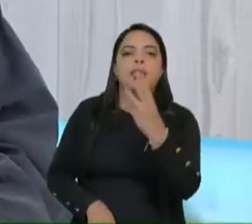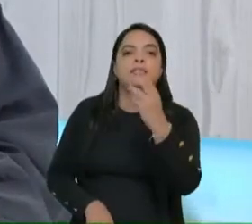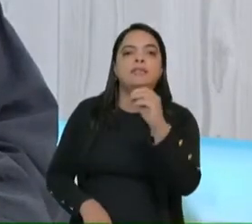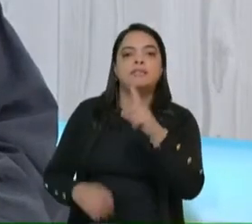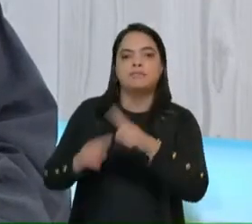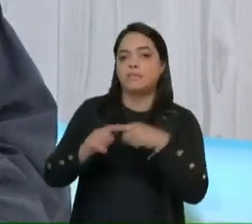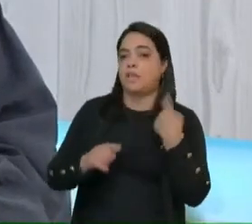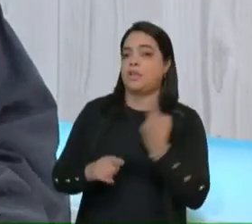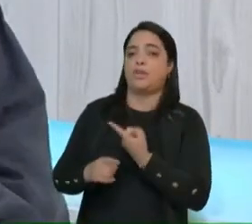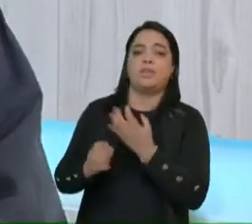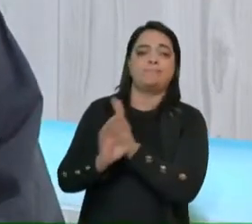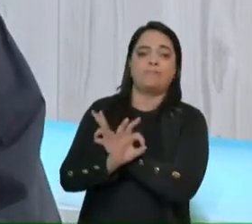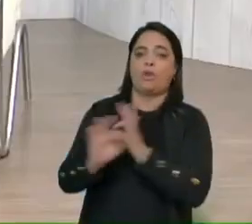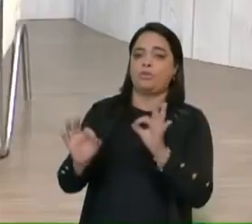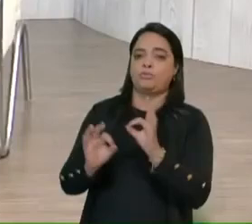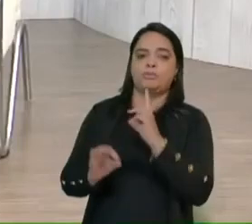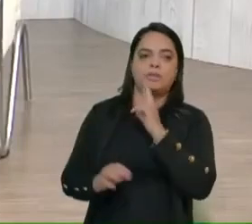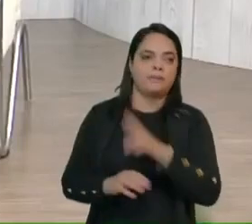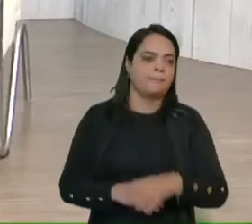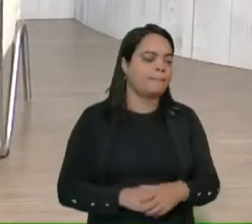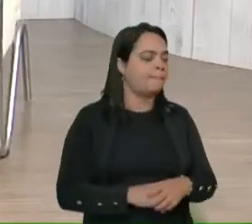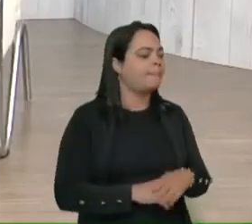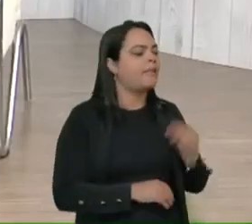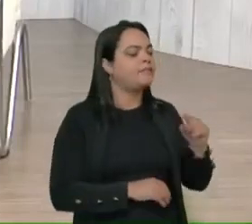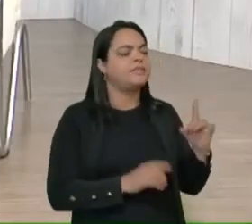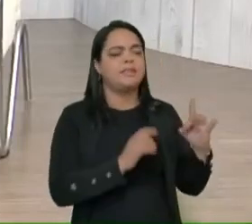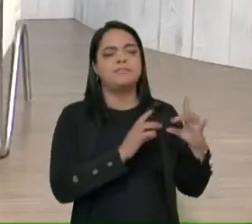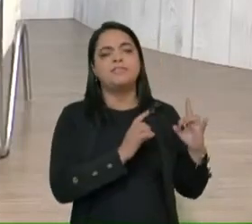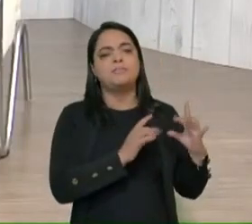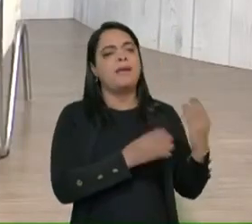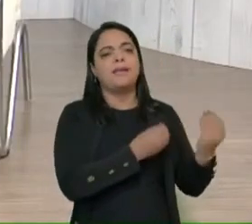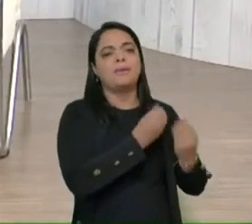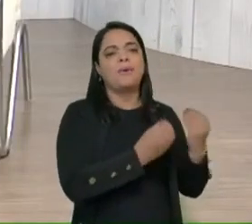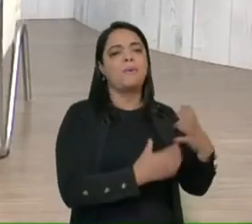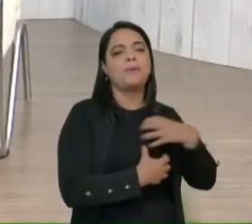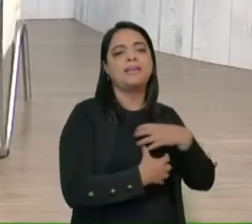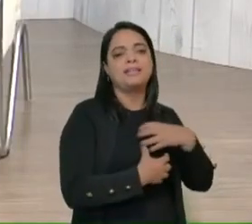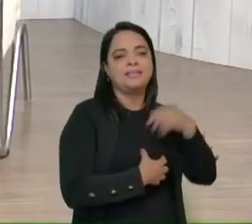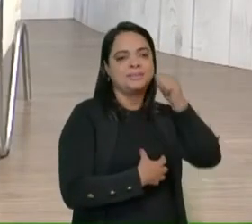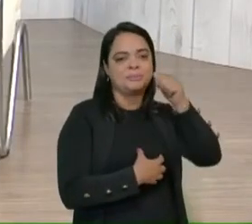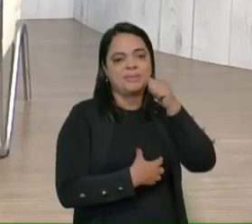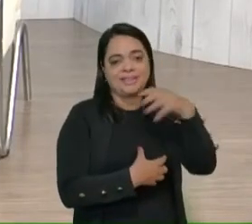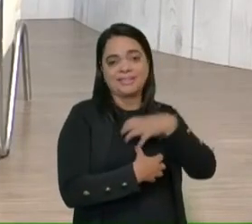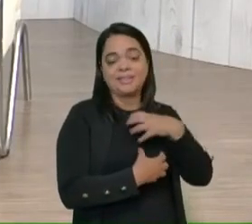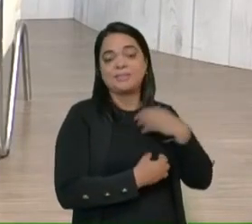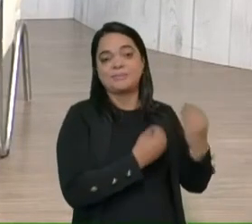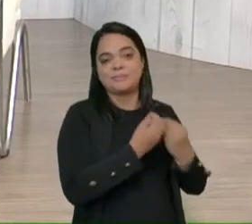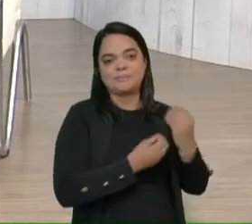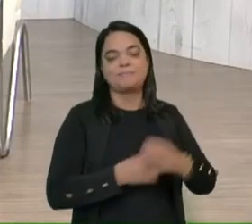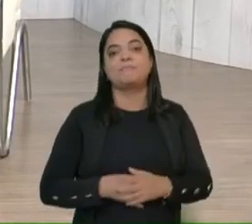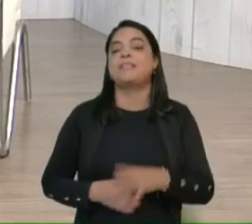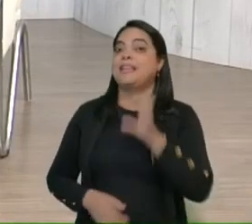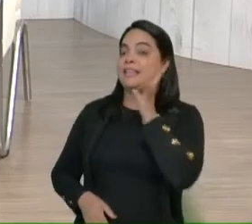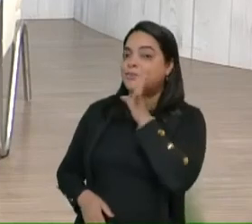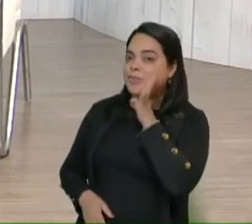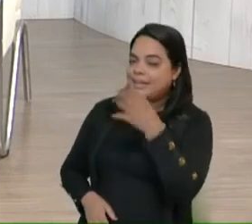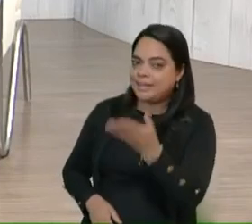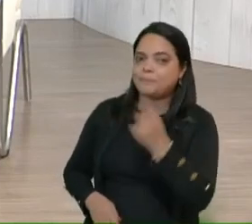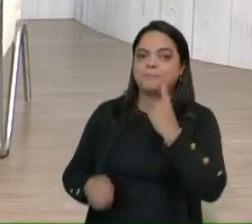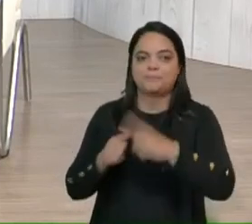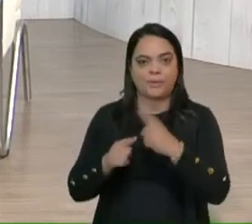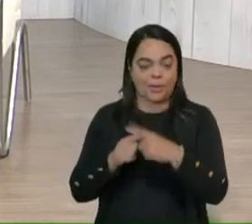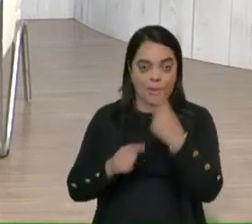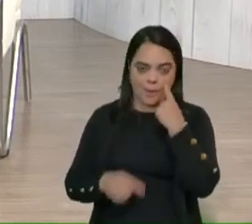tendo e qual o feedback que ela dão né para vocês como que elas estão recebendo tudo isso é isso foi muito legal porque que